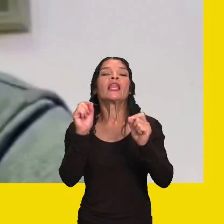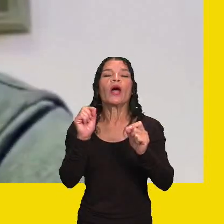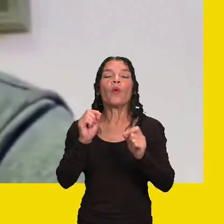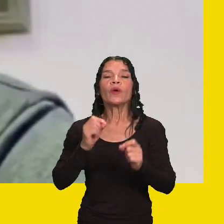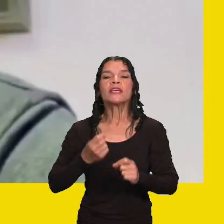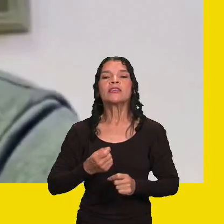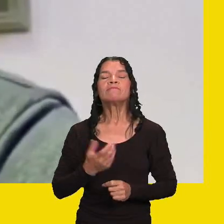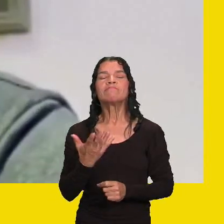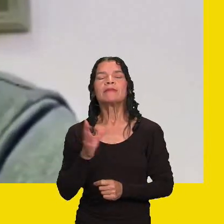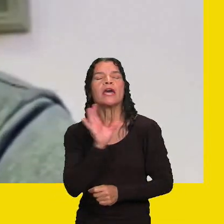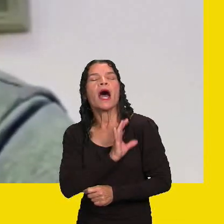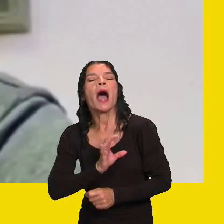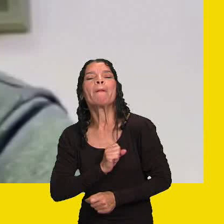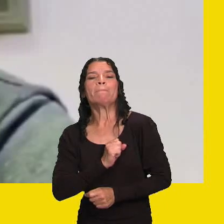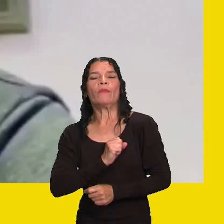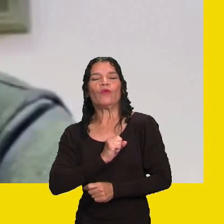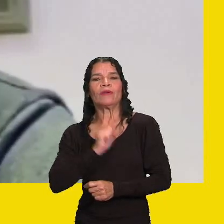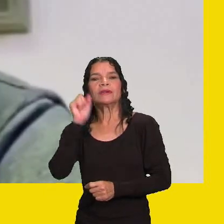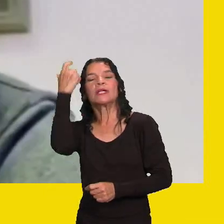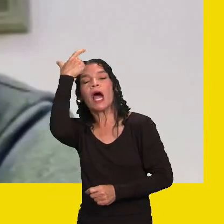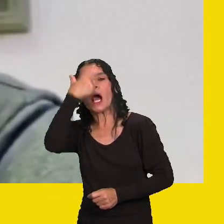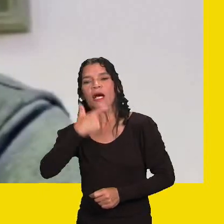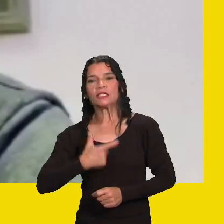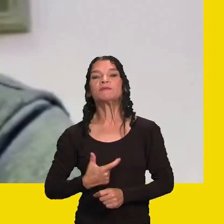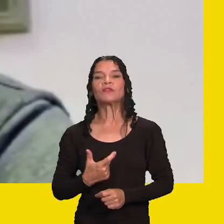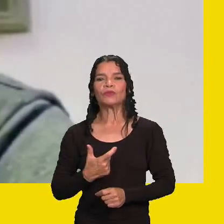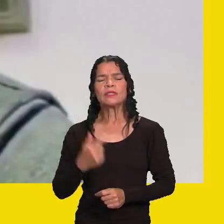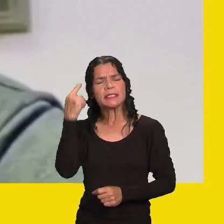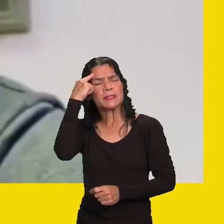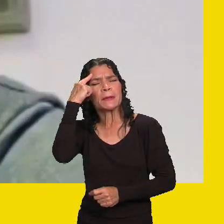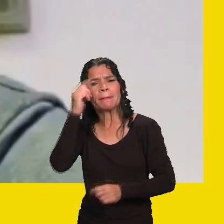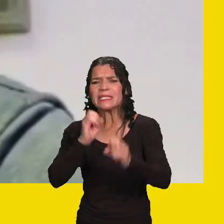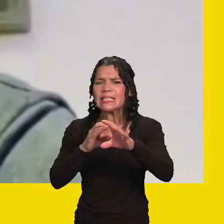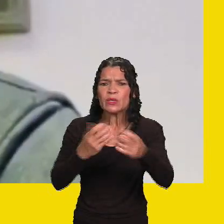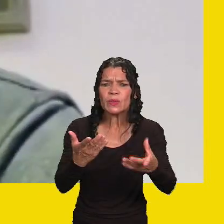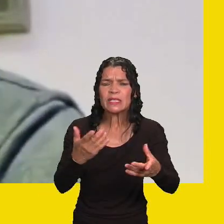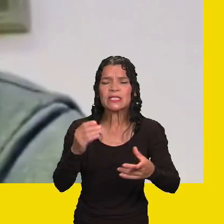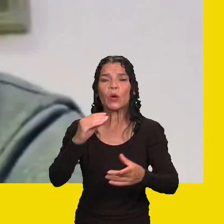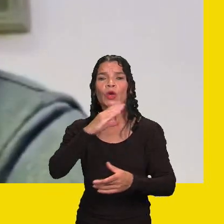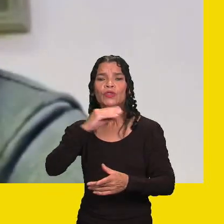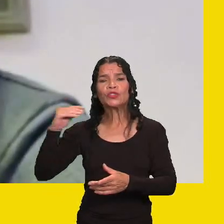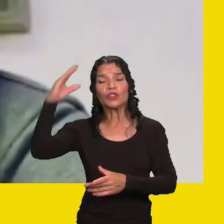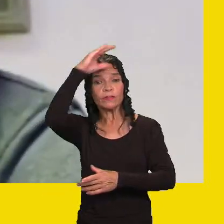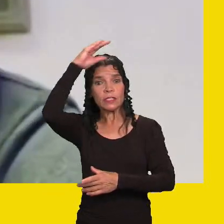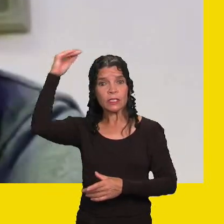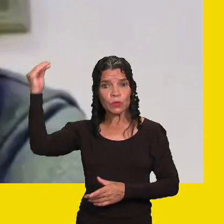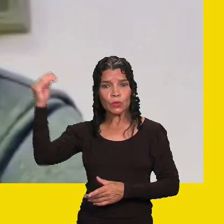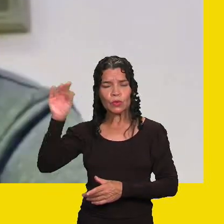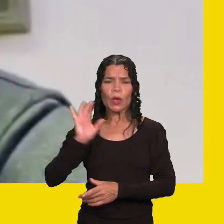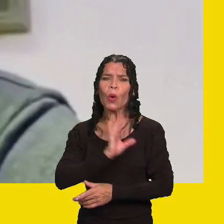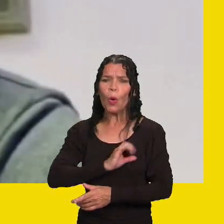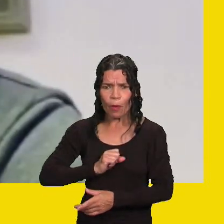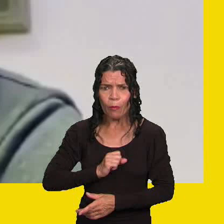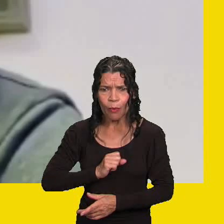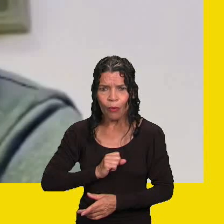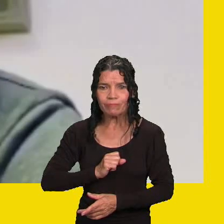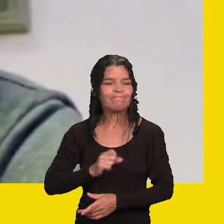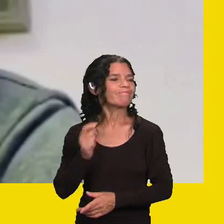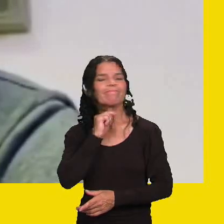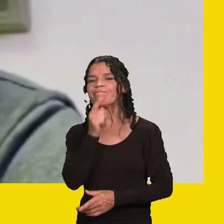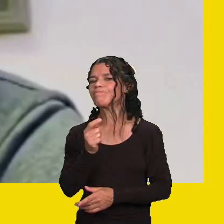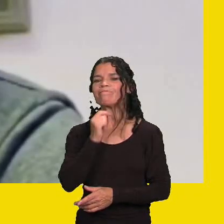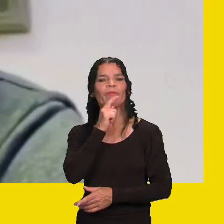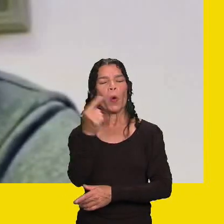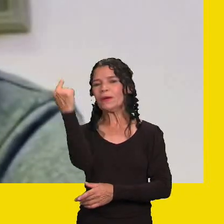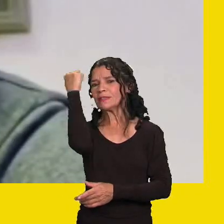diz Freire. Se a gente não pensar em educação e educação de jovens e adultos com amor, a gente não consegue